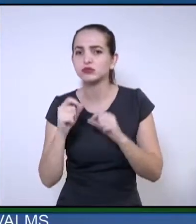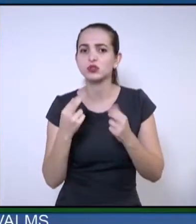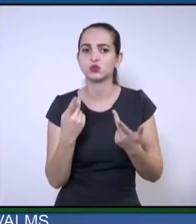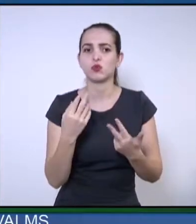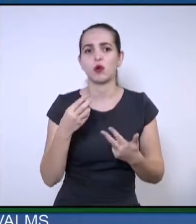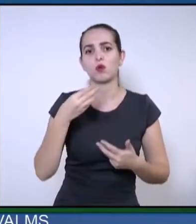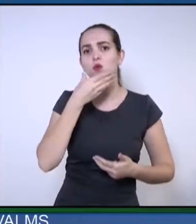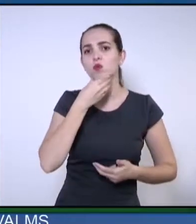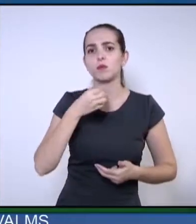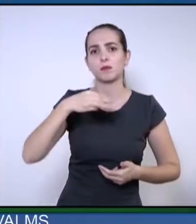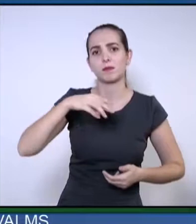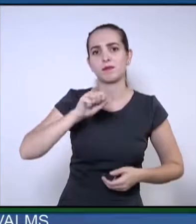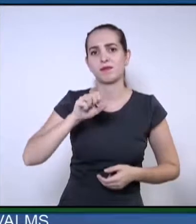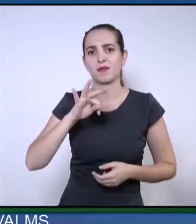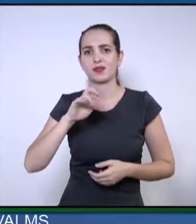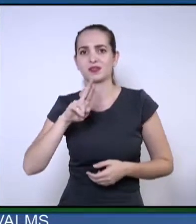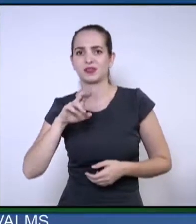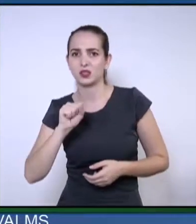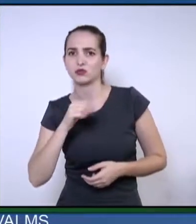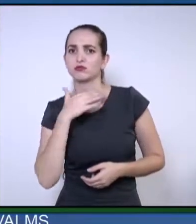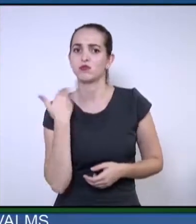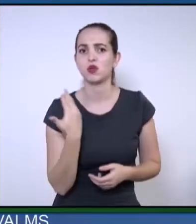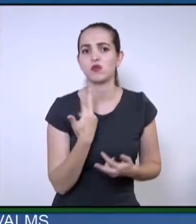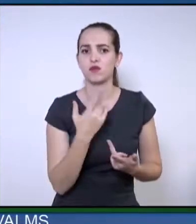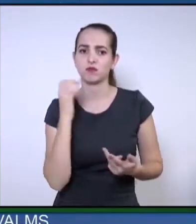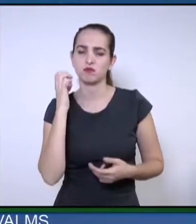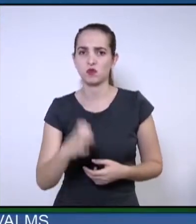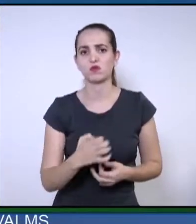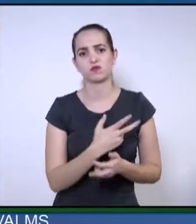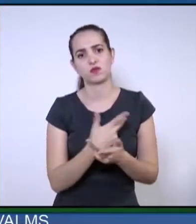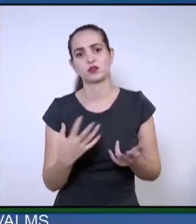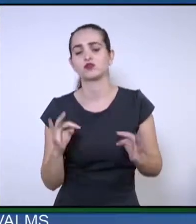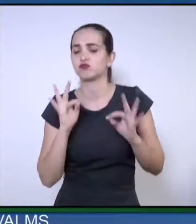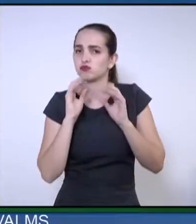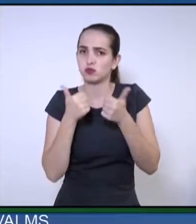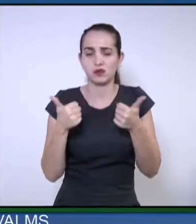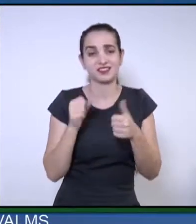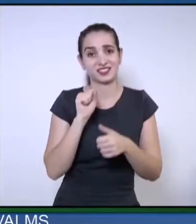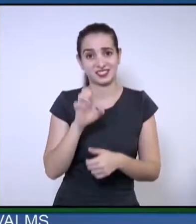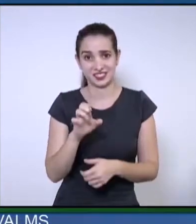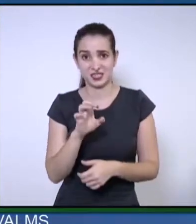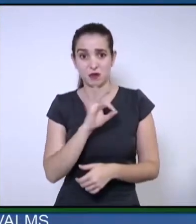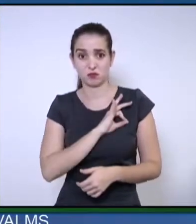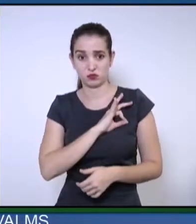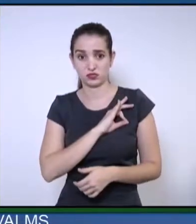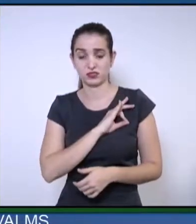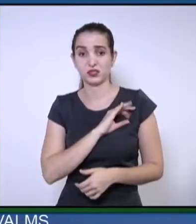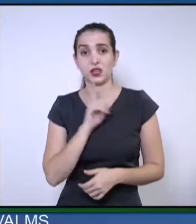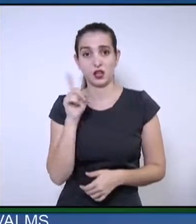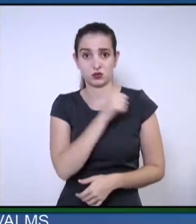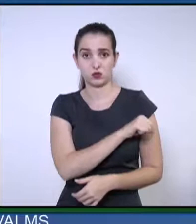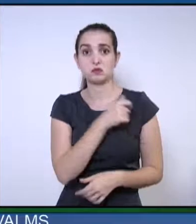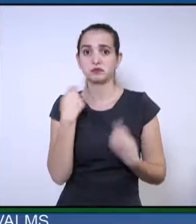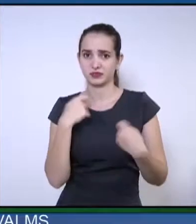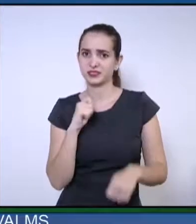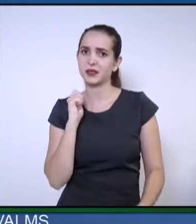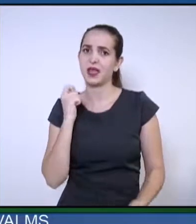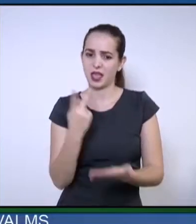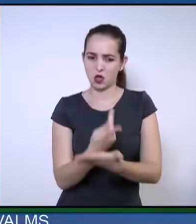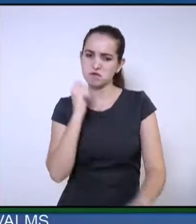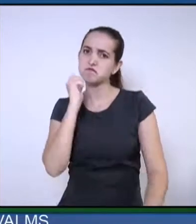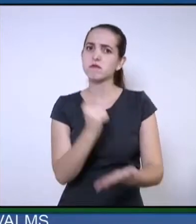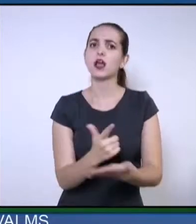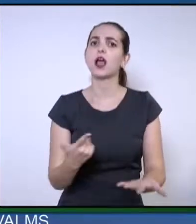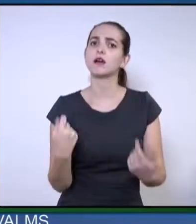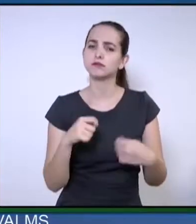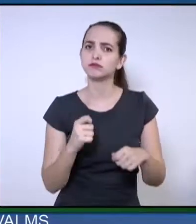levou uma bala perdida, que foi morto. Tudo bem, se a polícia do Rio é corrupta, que pague pelo erro.